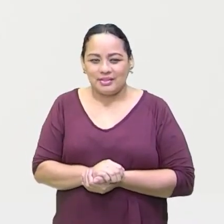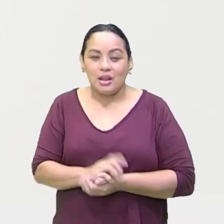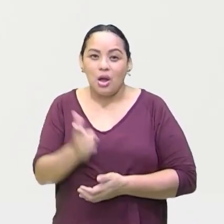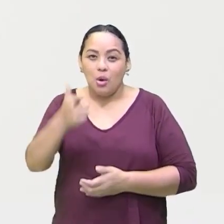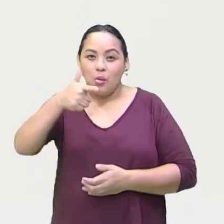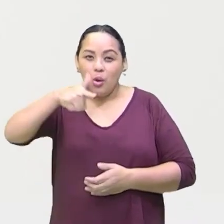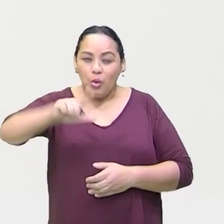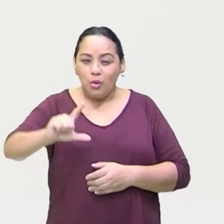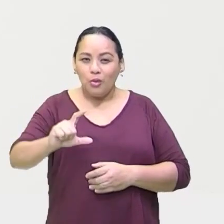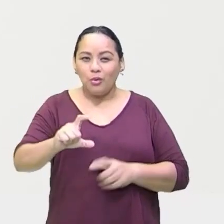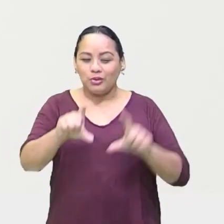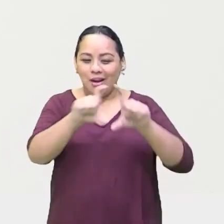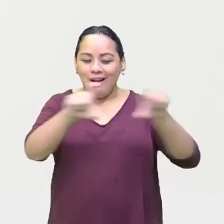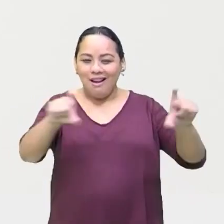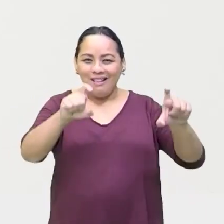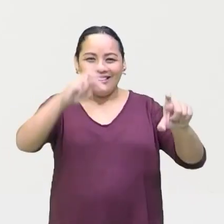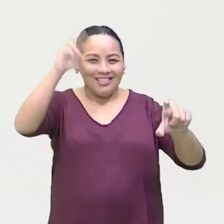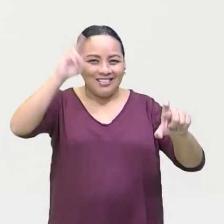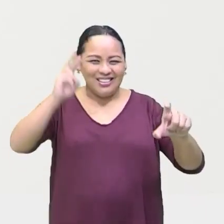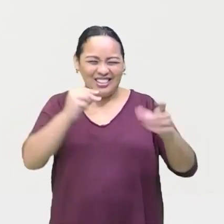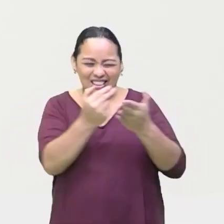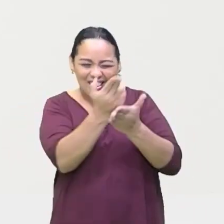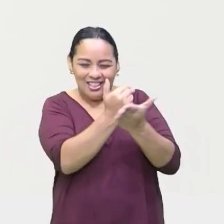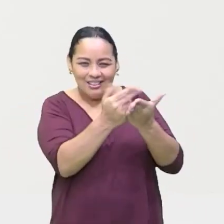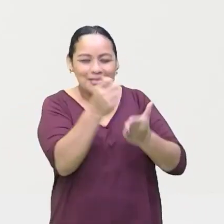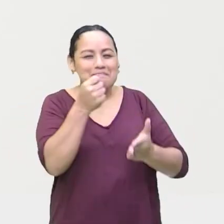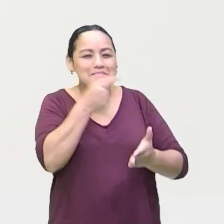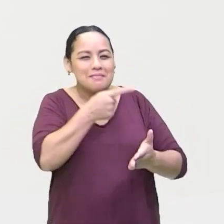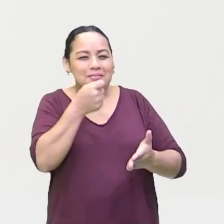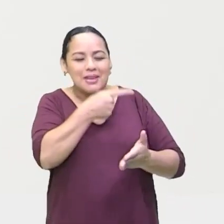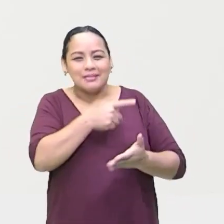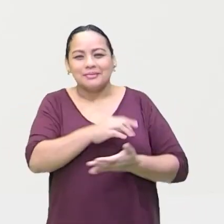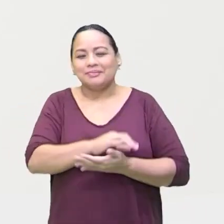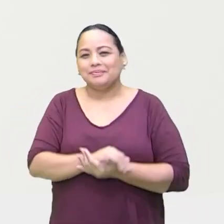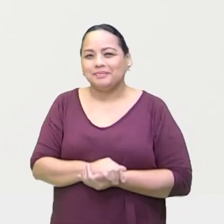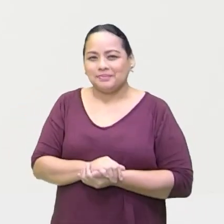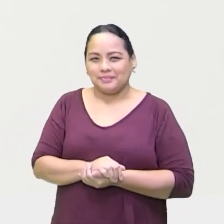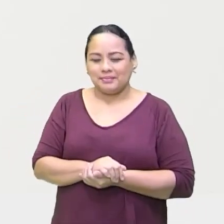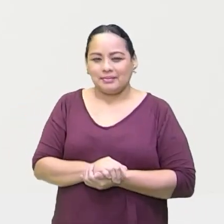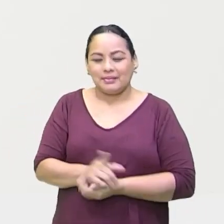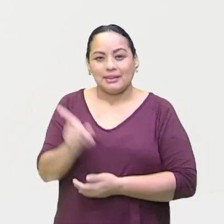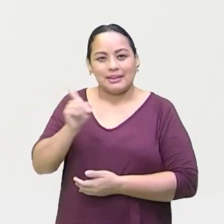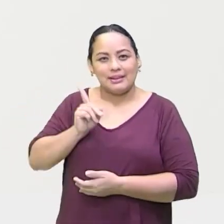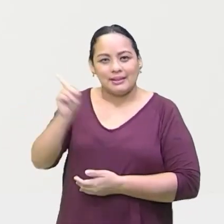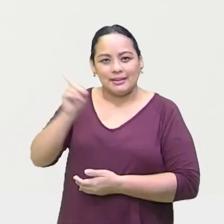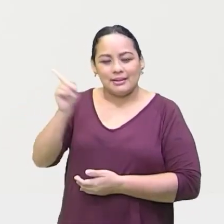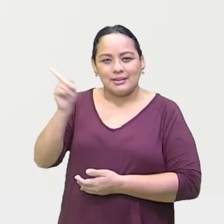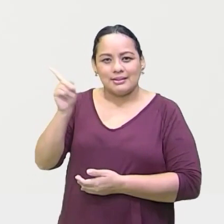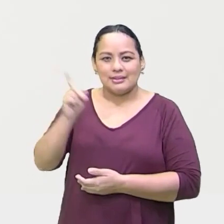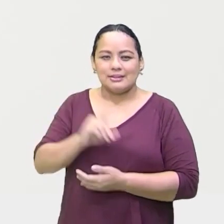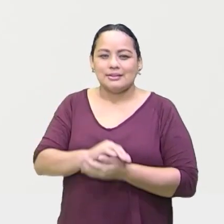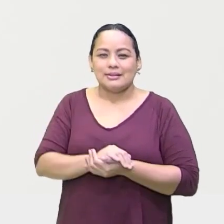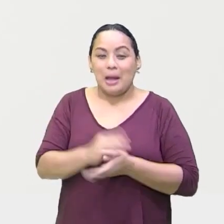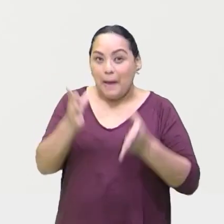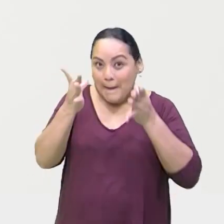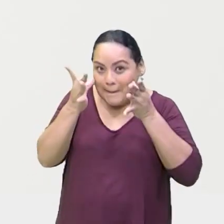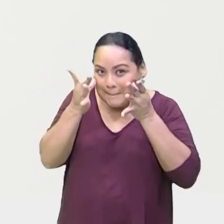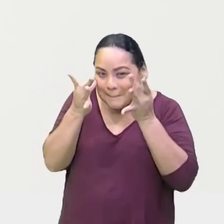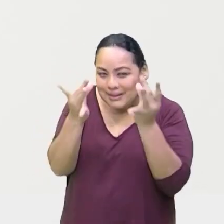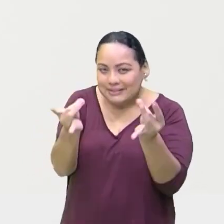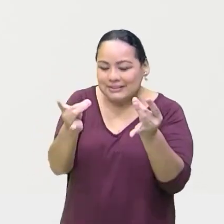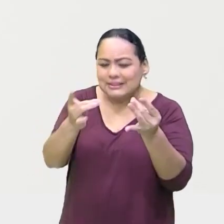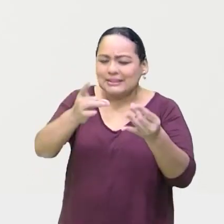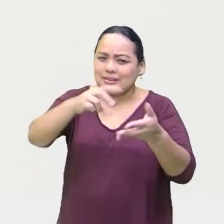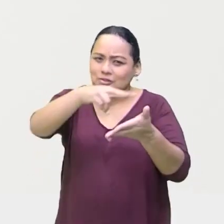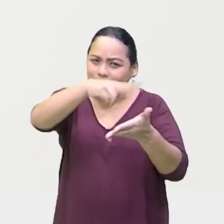Outra tirinha humorística, olha só. Esta daqui, quero que vocês prestem atenção